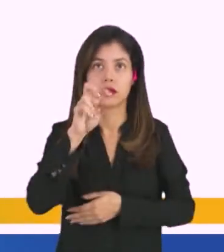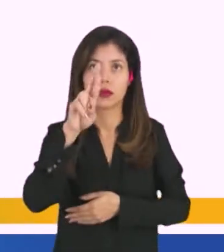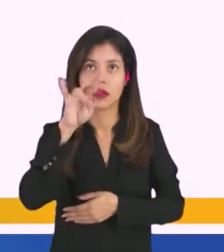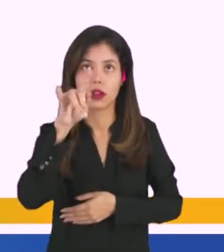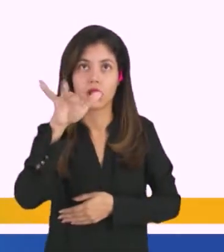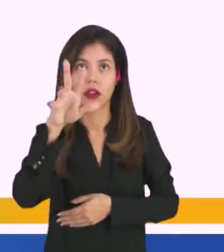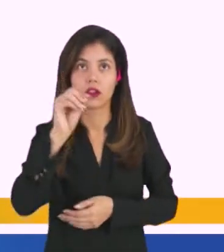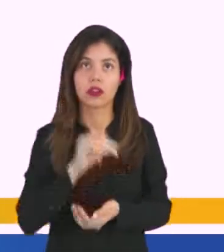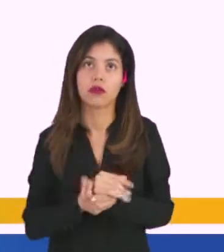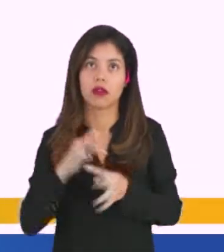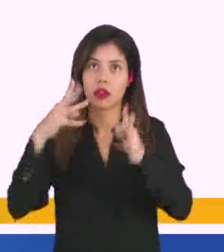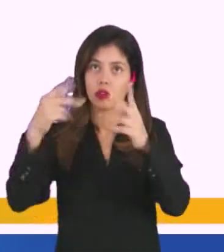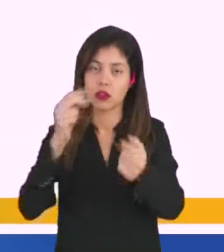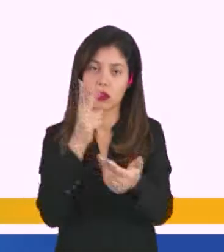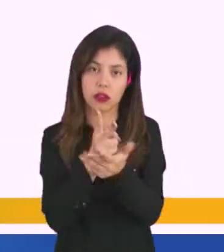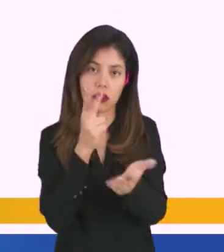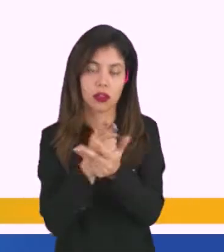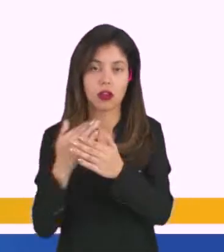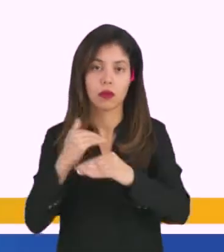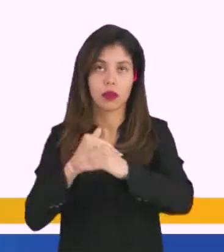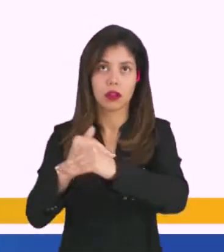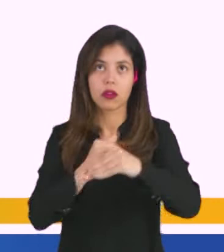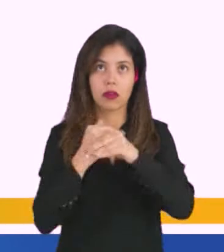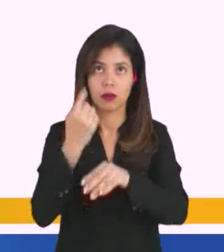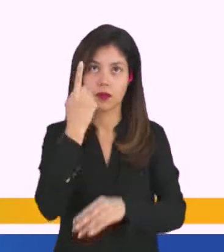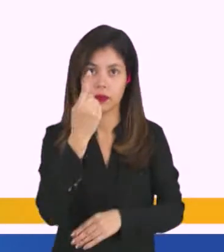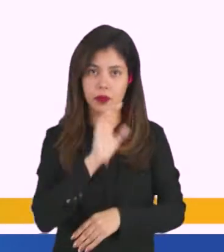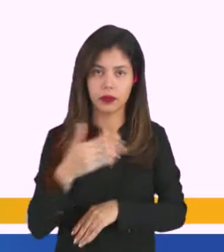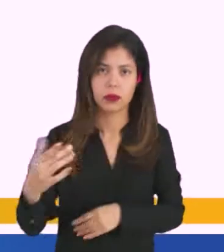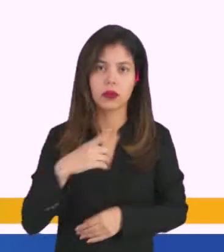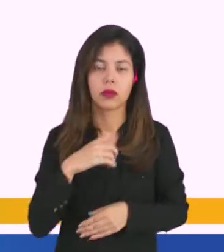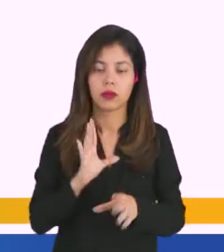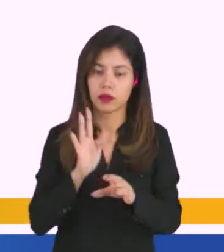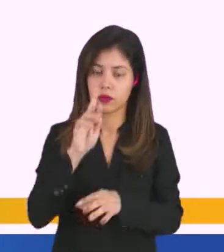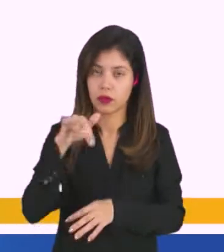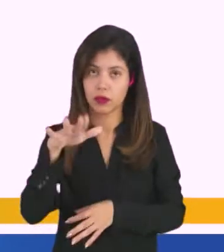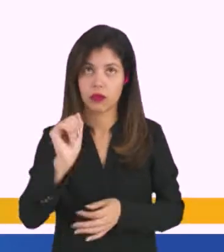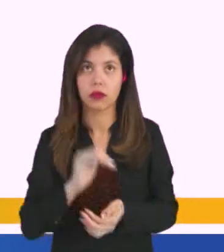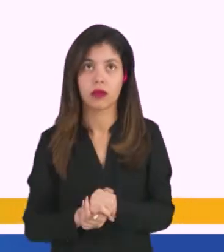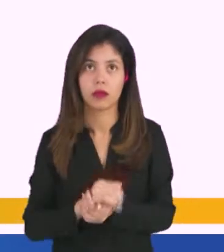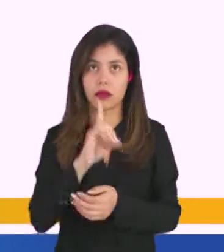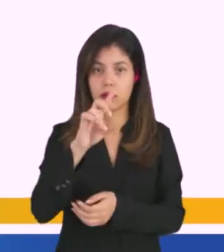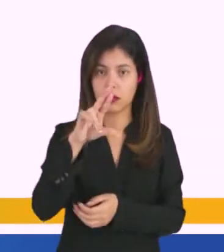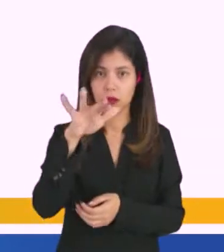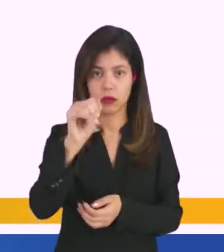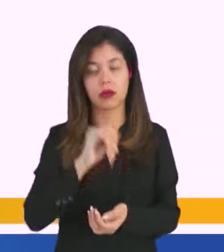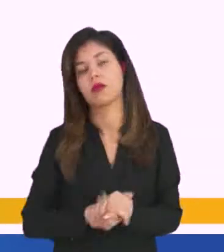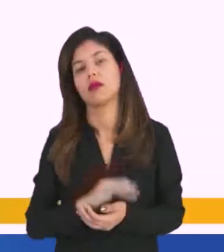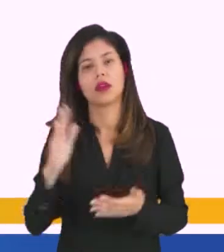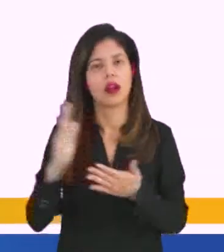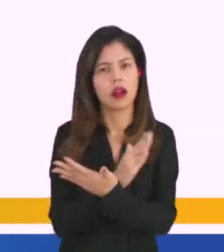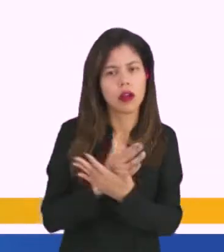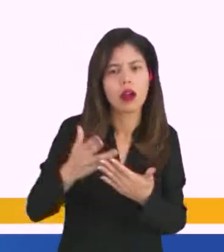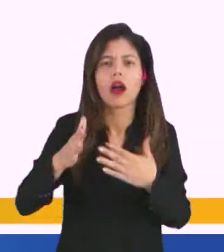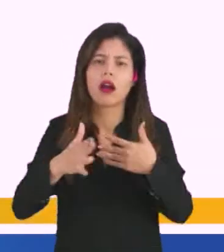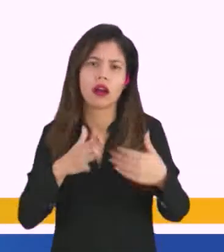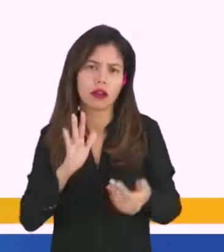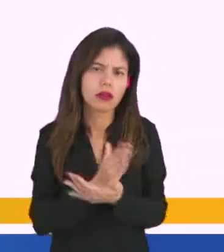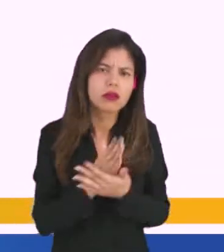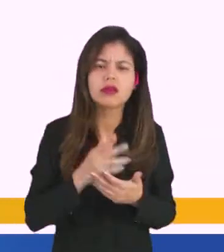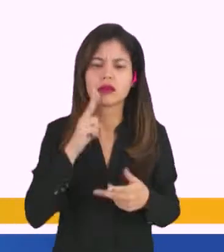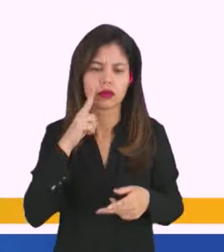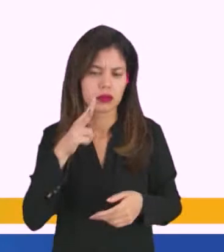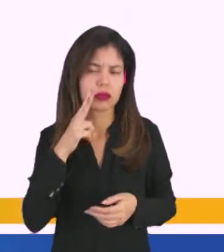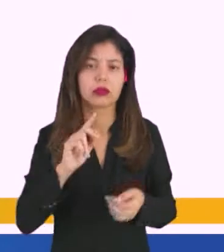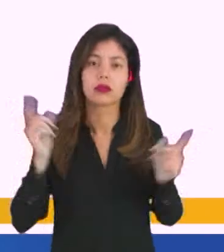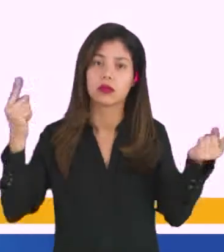resultado desse somatório deve sempre ser igual a 1 quando elas estão na forma decimal. Algumas vezes, devido a algumas